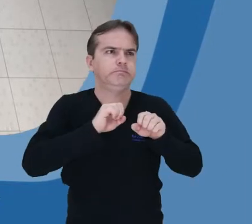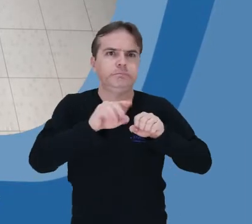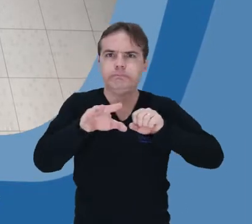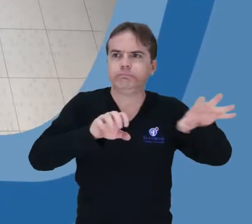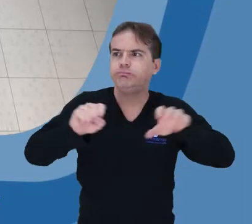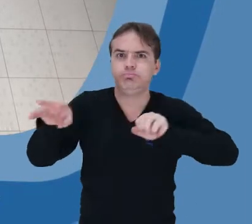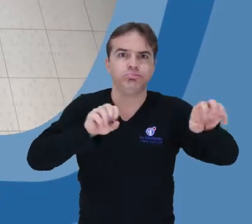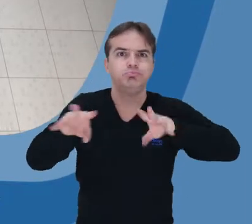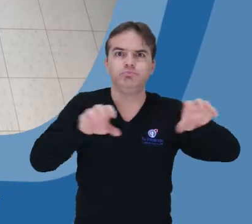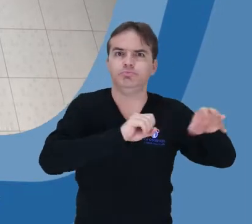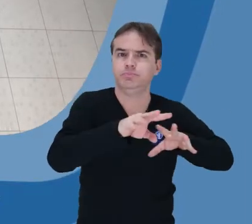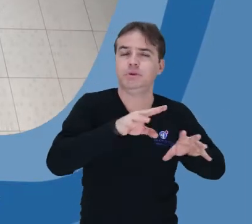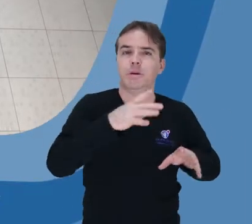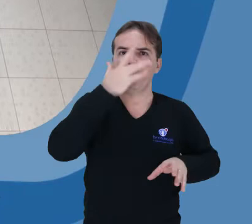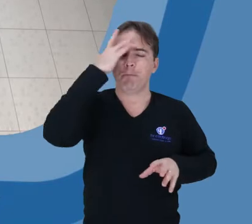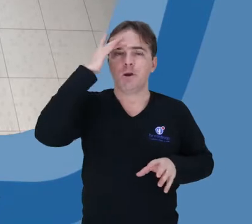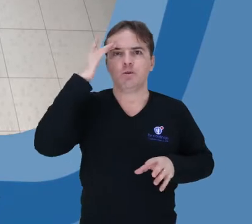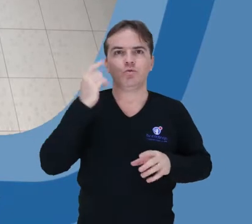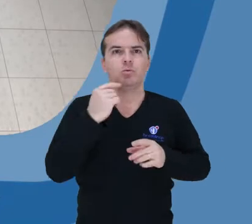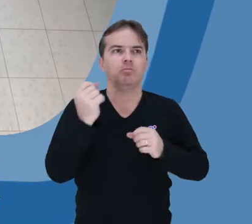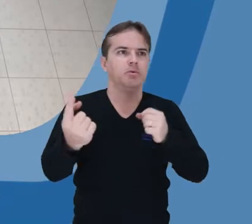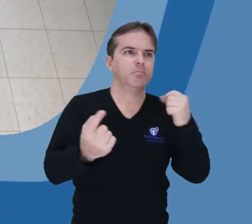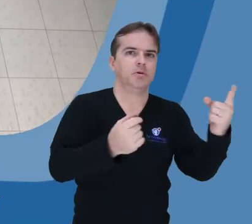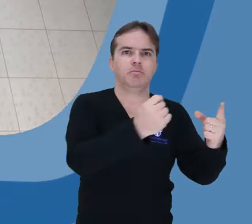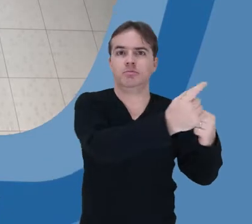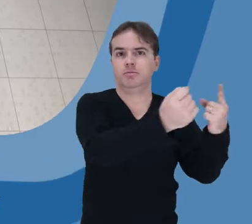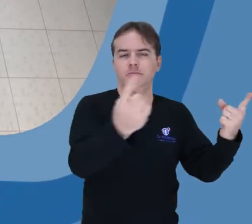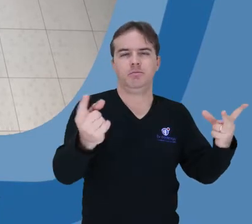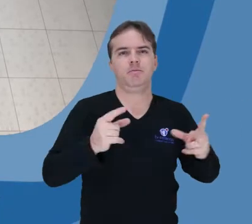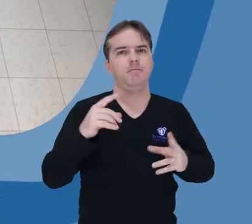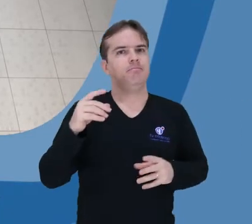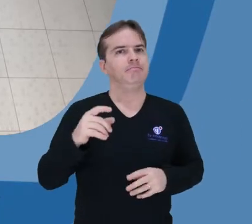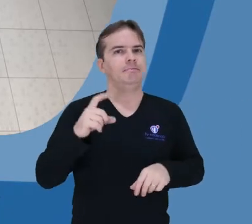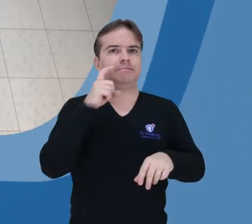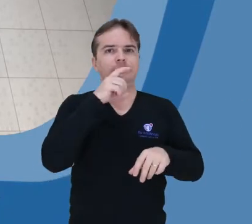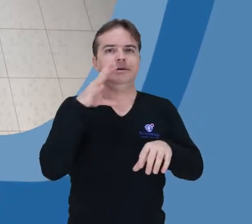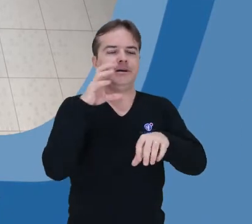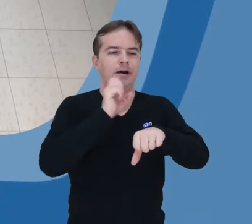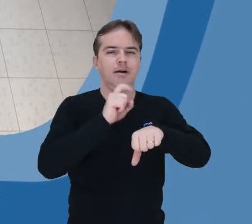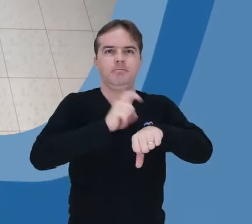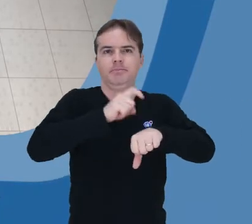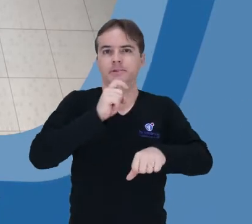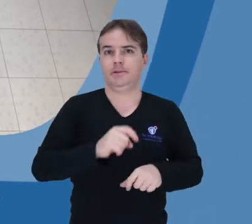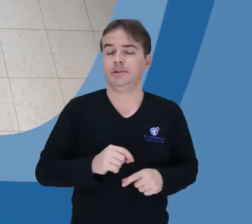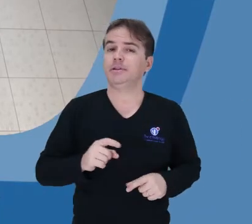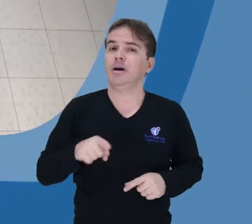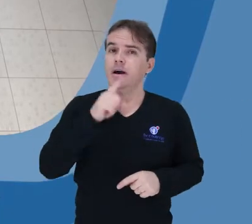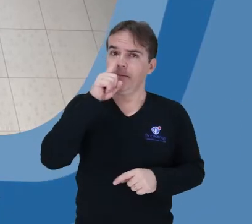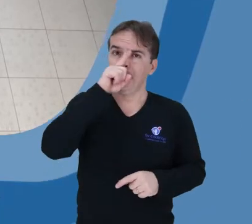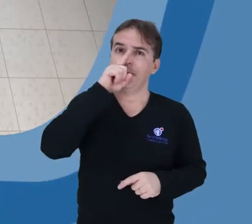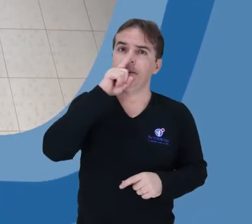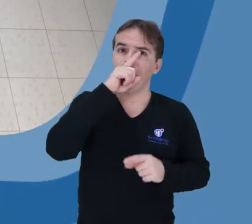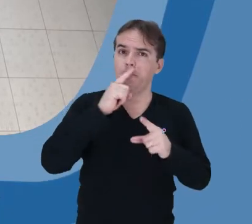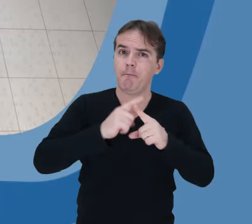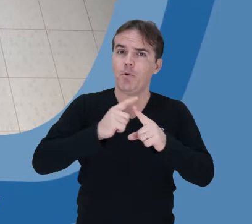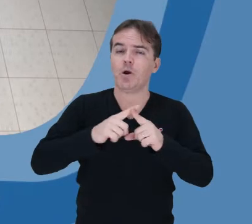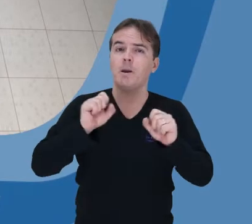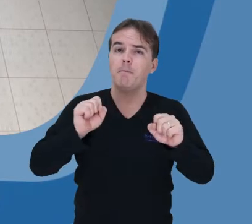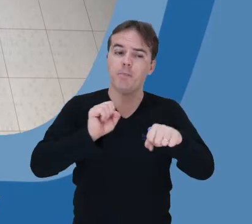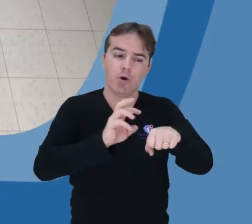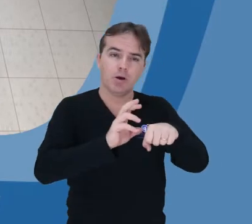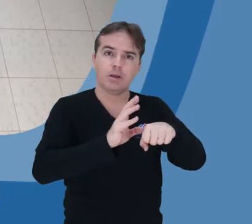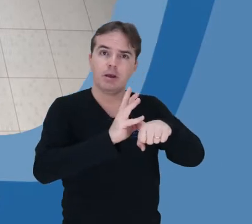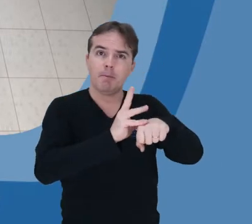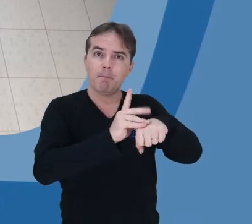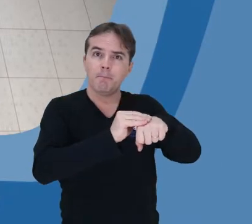mais rapidamente pessoa a pessoa. Isso poderia trazer um problema sério para nós no ponto de vista da expansão da pandemia em uma